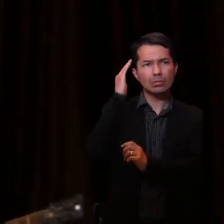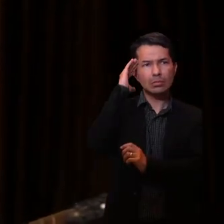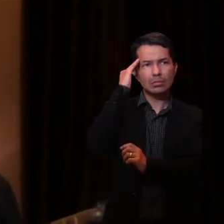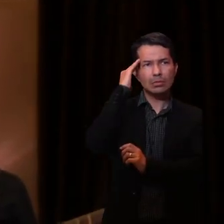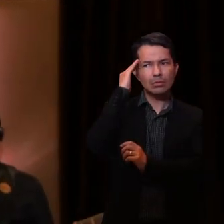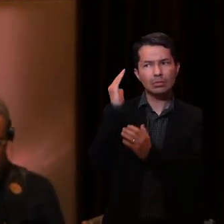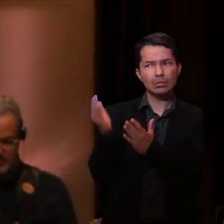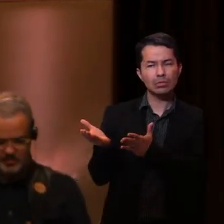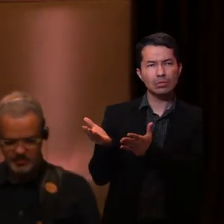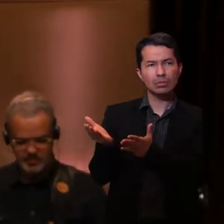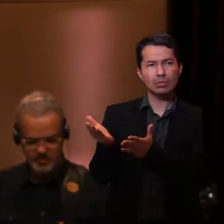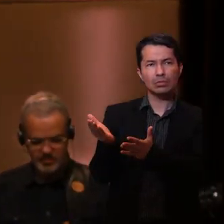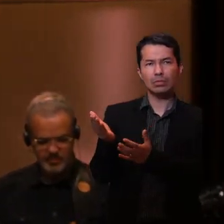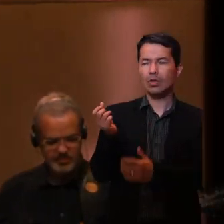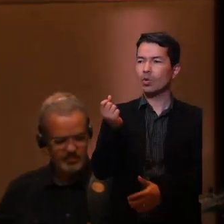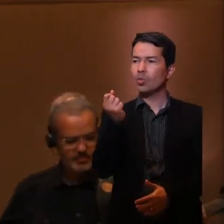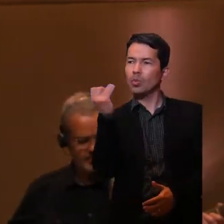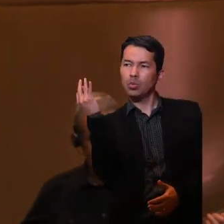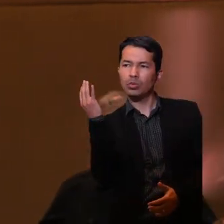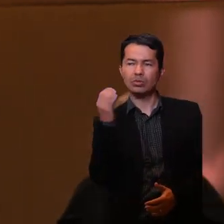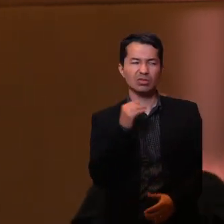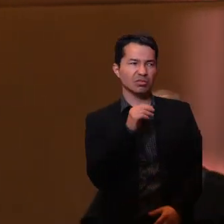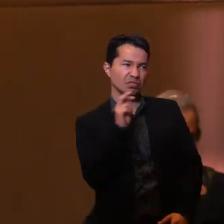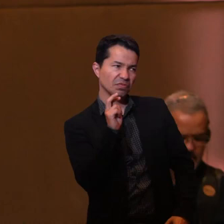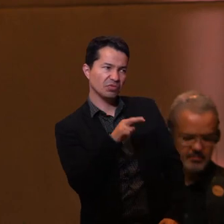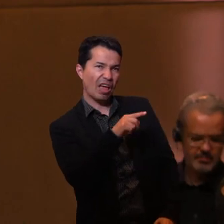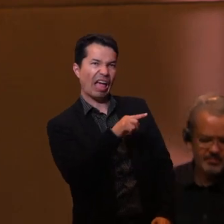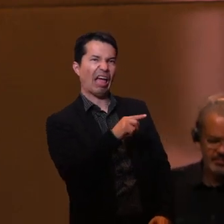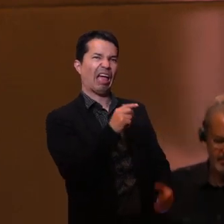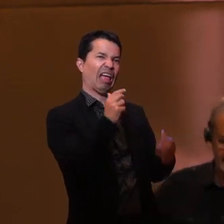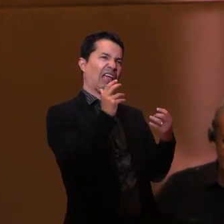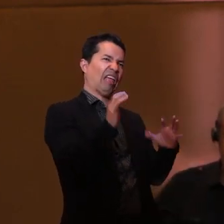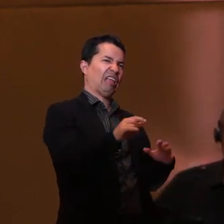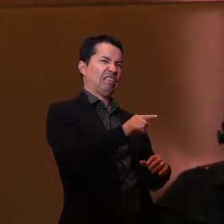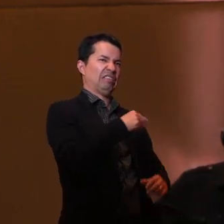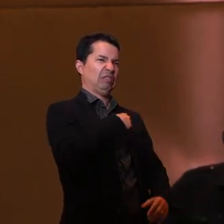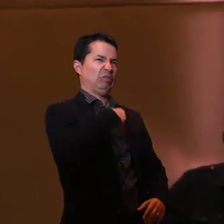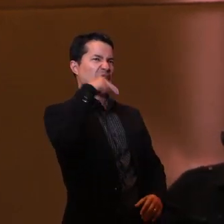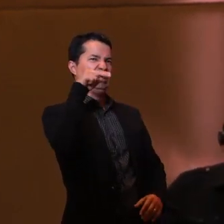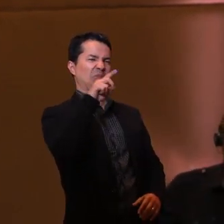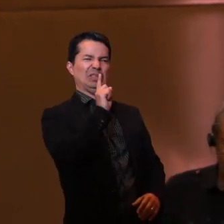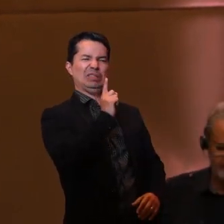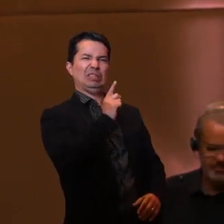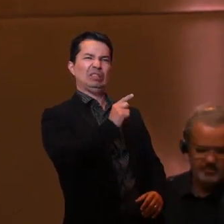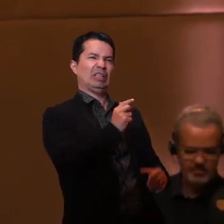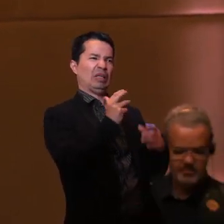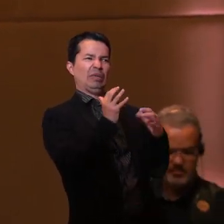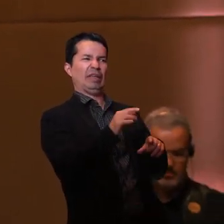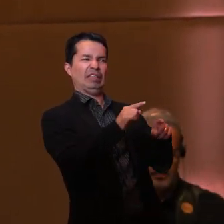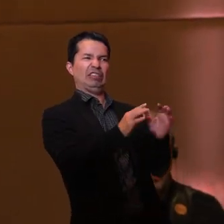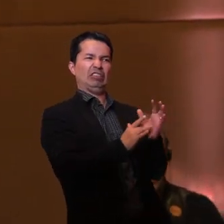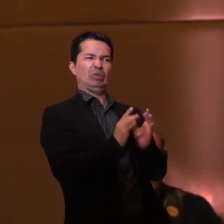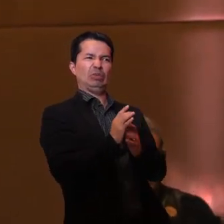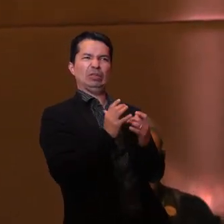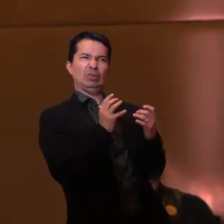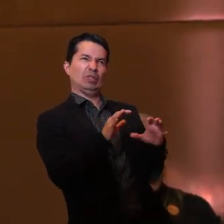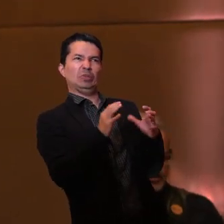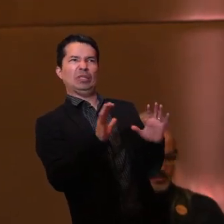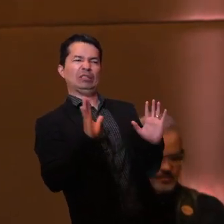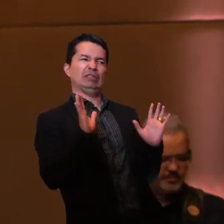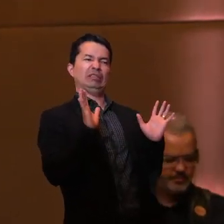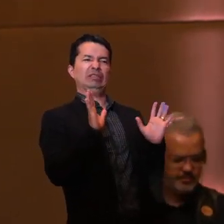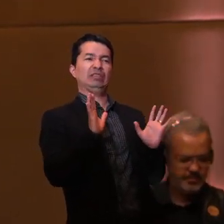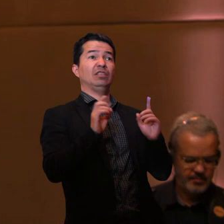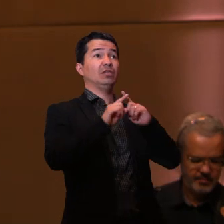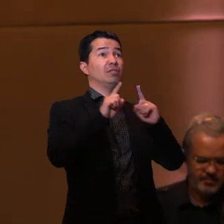Muitos repudiavam, ainda mais no meio daquelas lideranças. Mas os feitos de Jesus, os sinais que